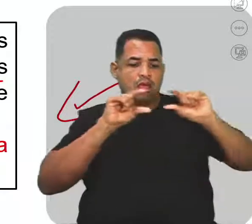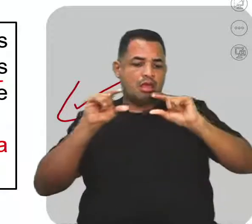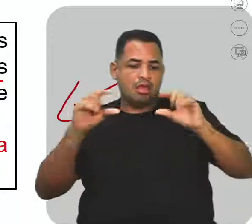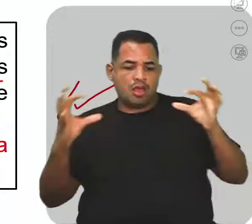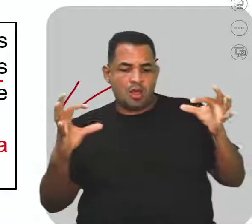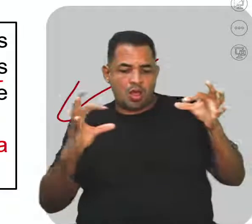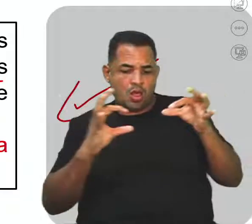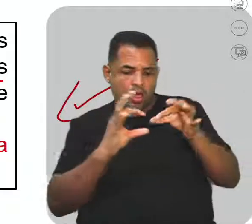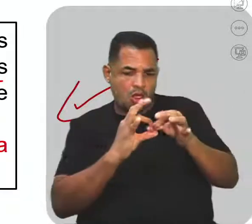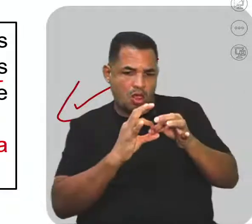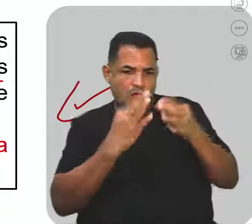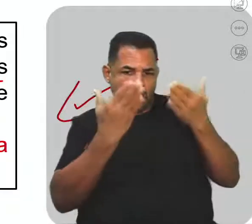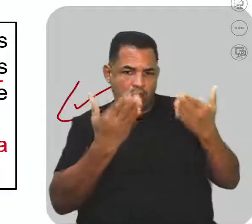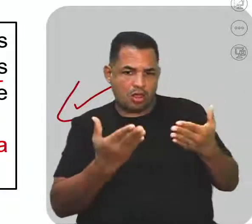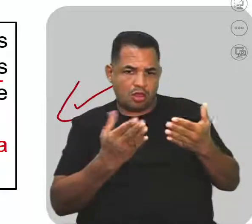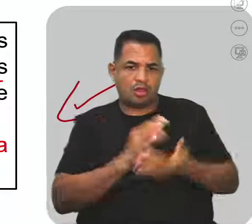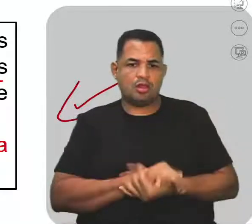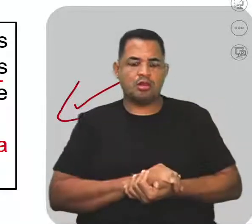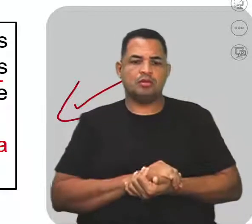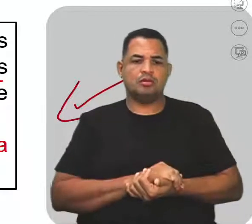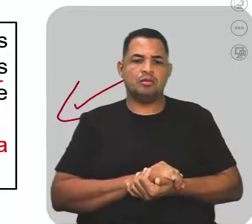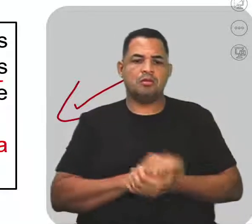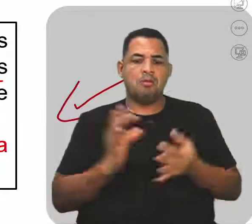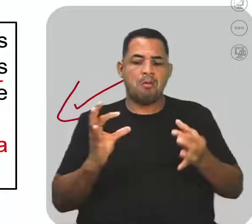dependentes, por isso que elas são